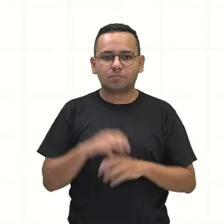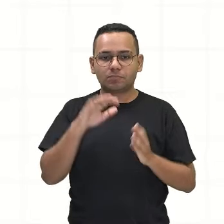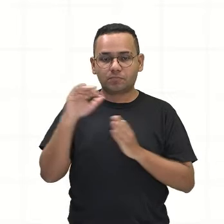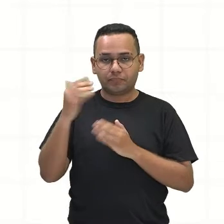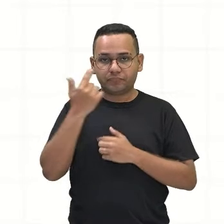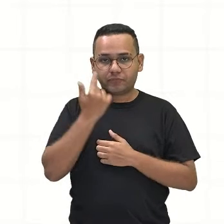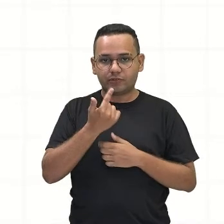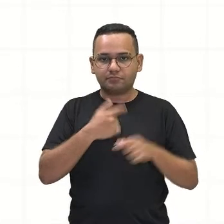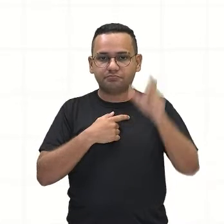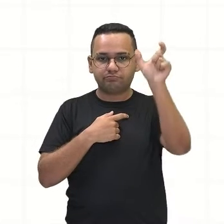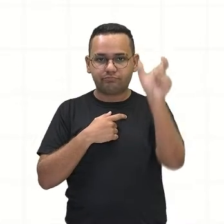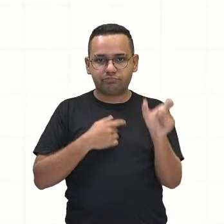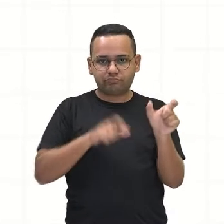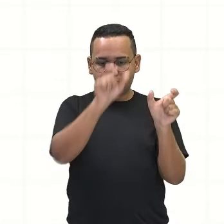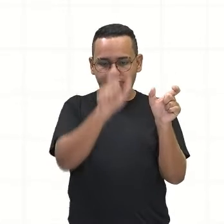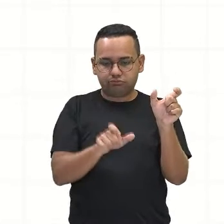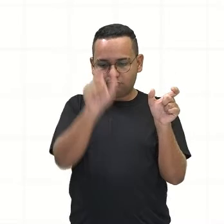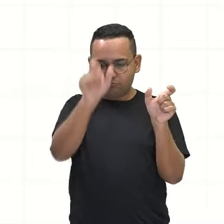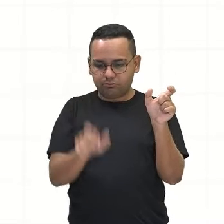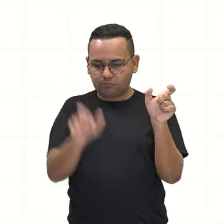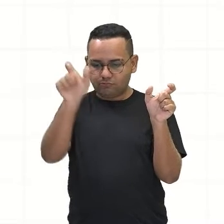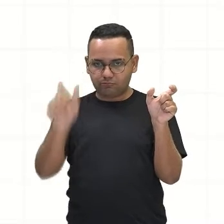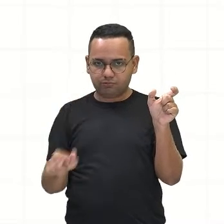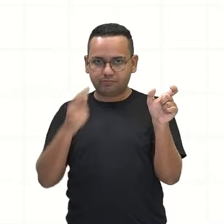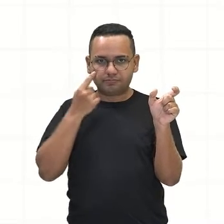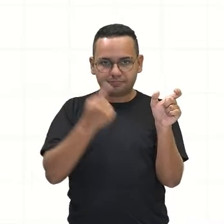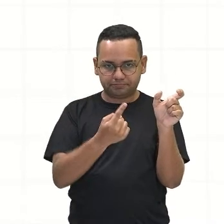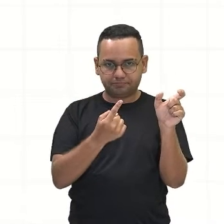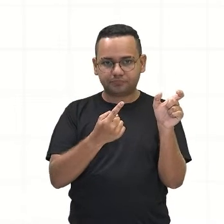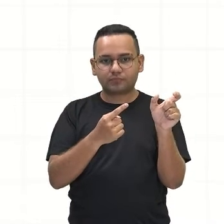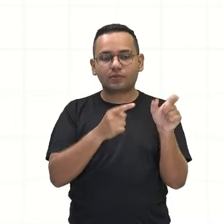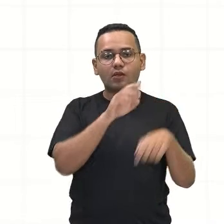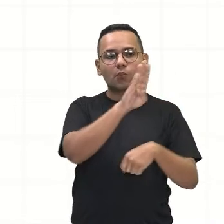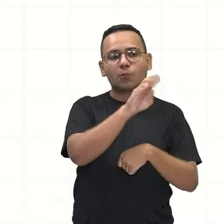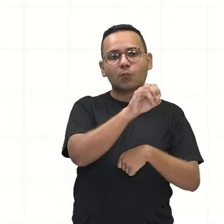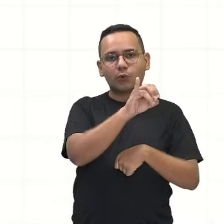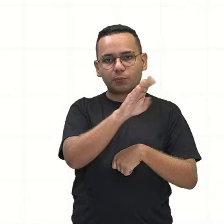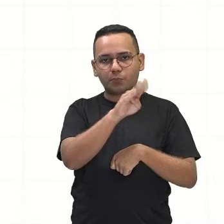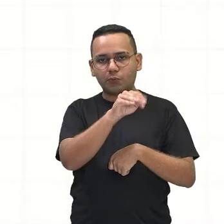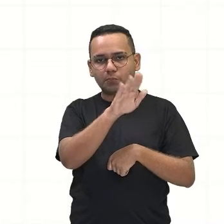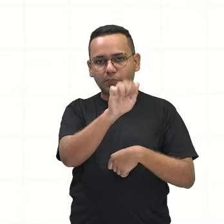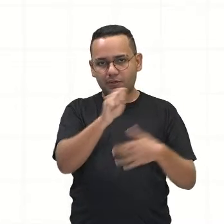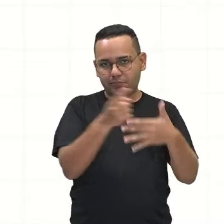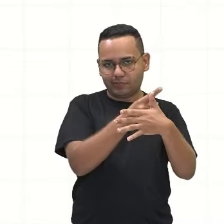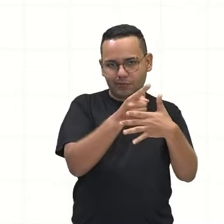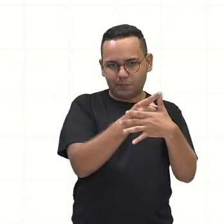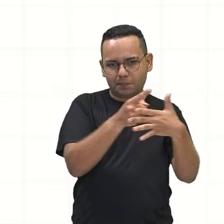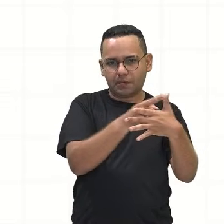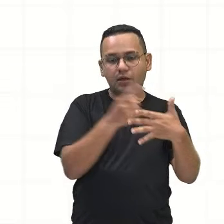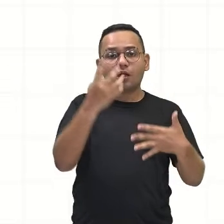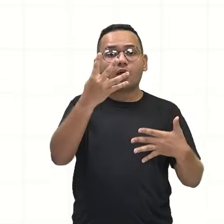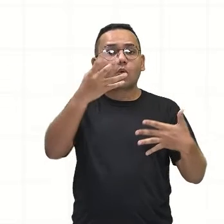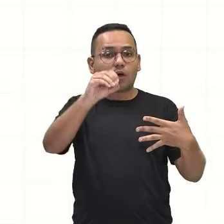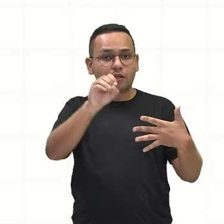Boi-bumbá. Nós vimos que a frequência absoluta do boi-bumbá é